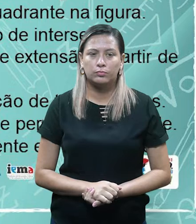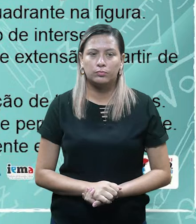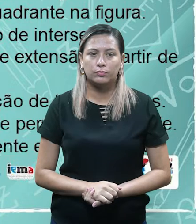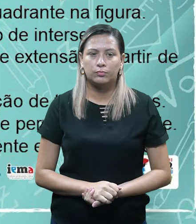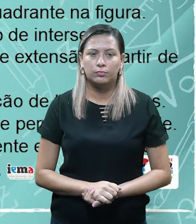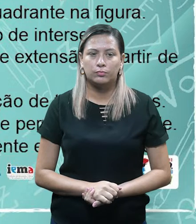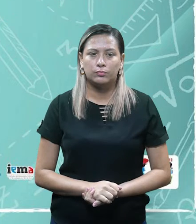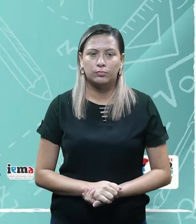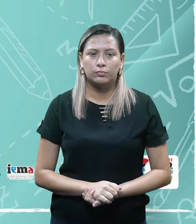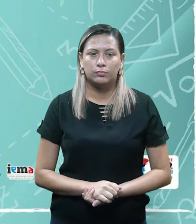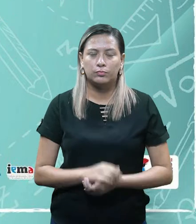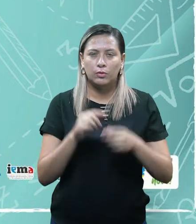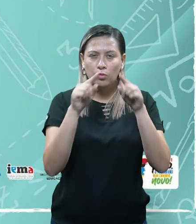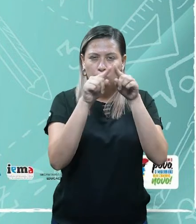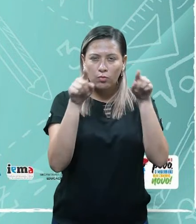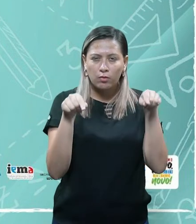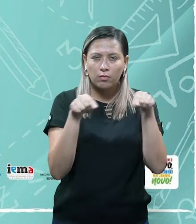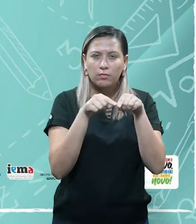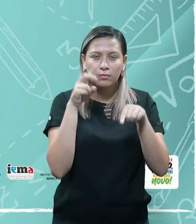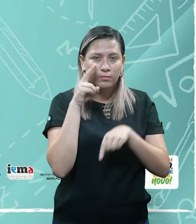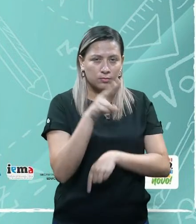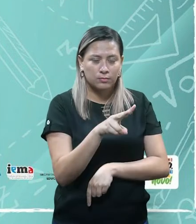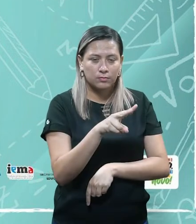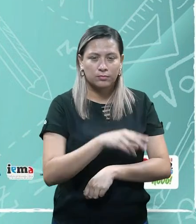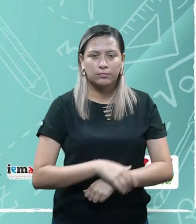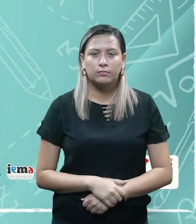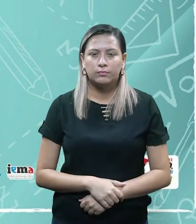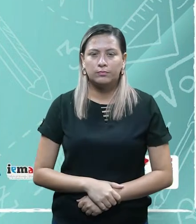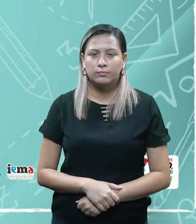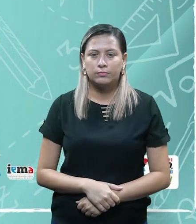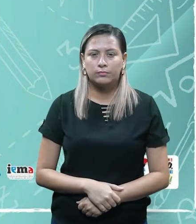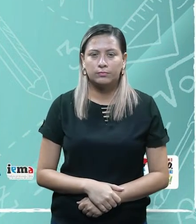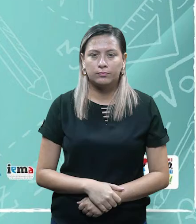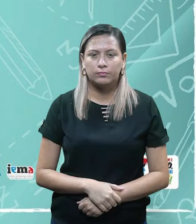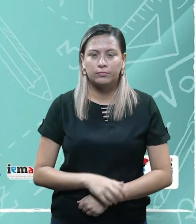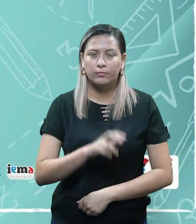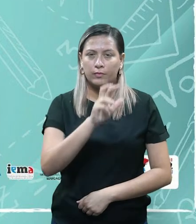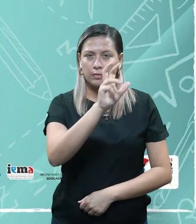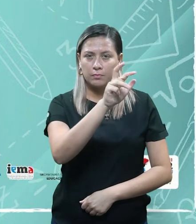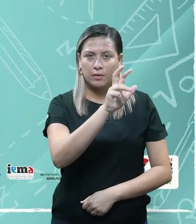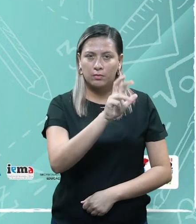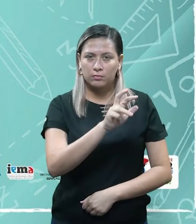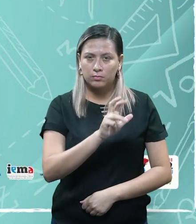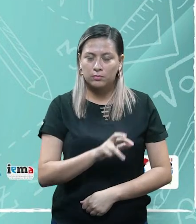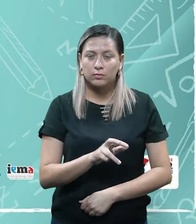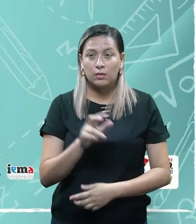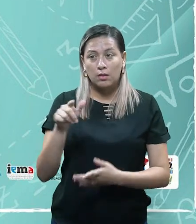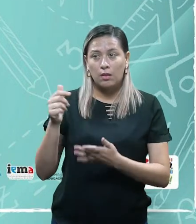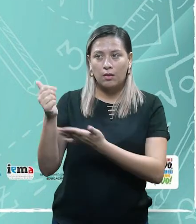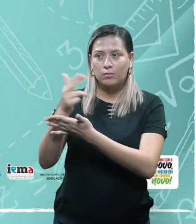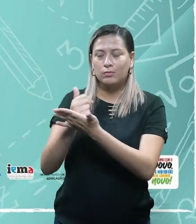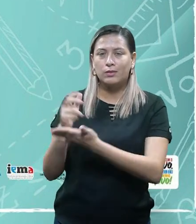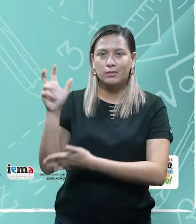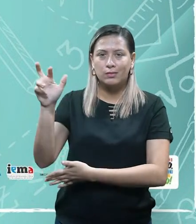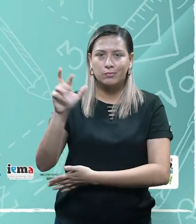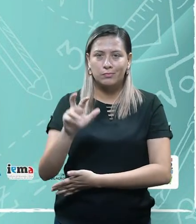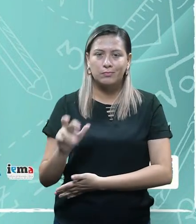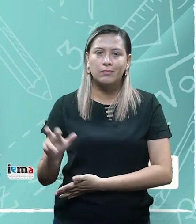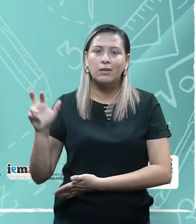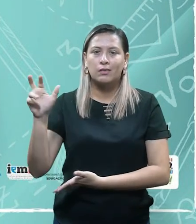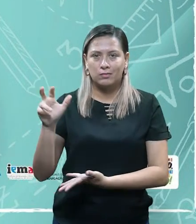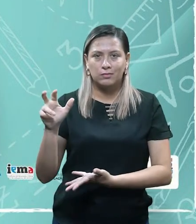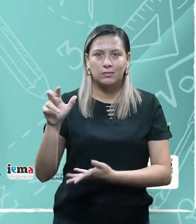um quadradinho, tá? Então, aonde você passar o mouse no teu desenho, que for uma extremidade, ela